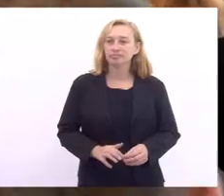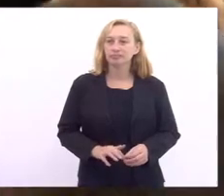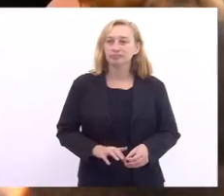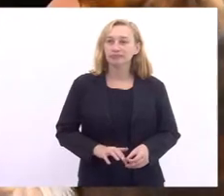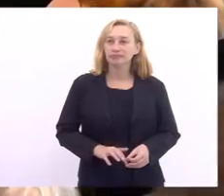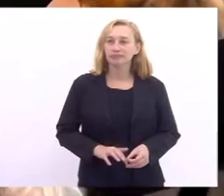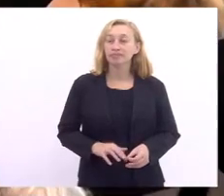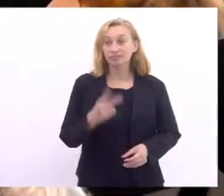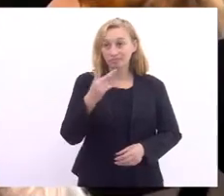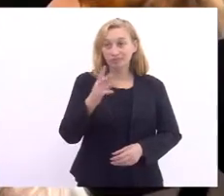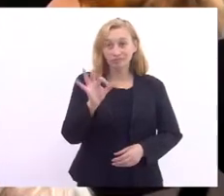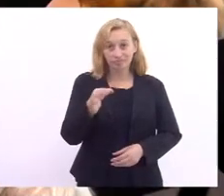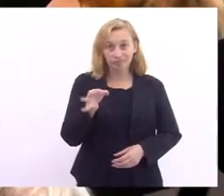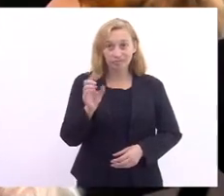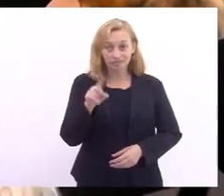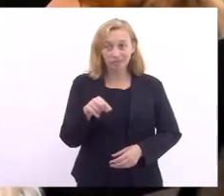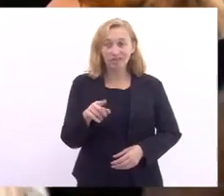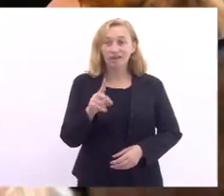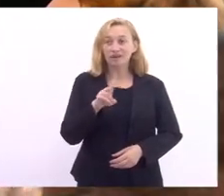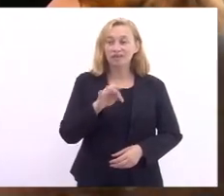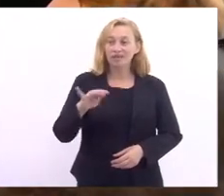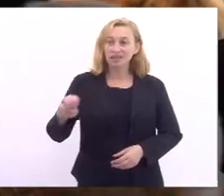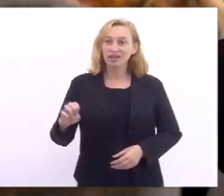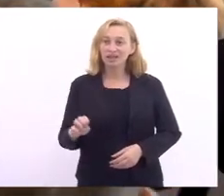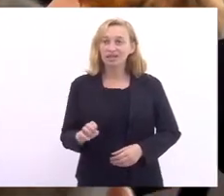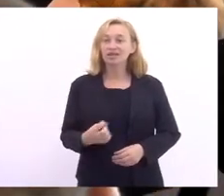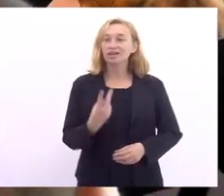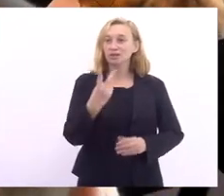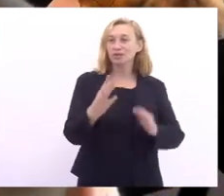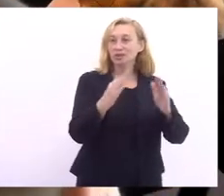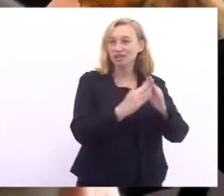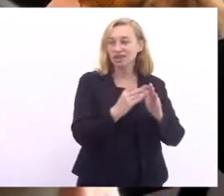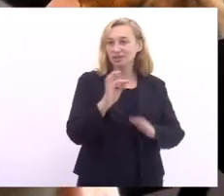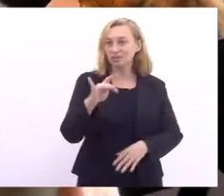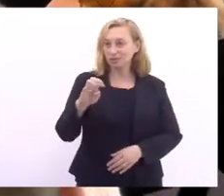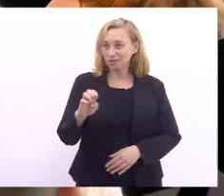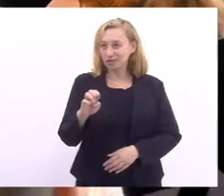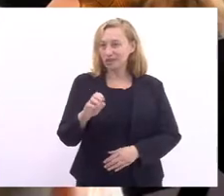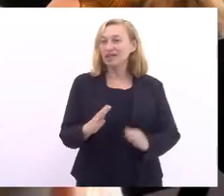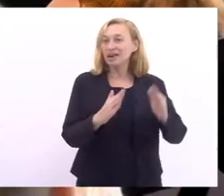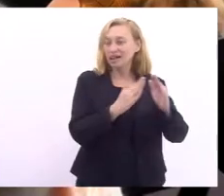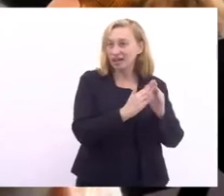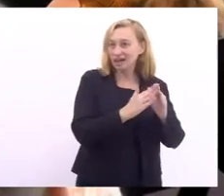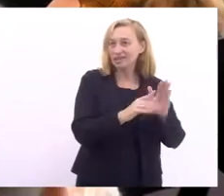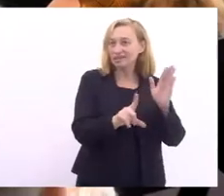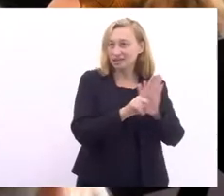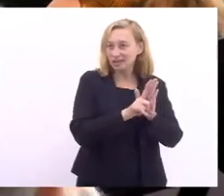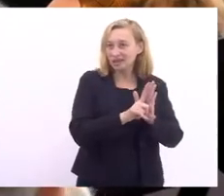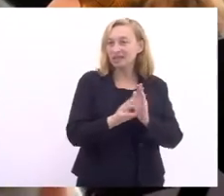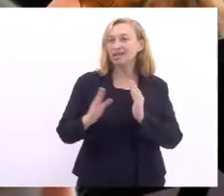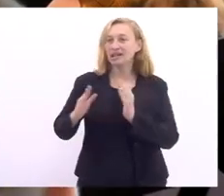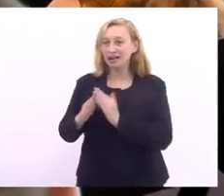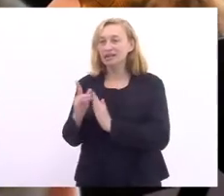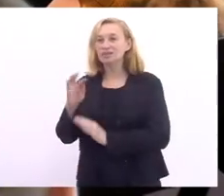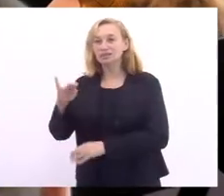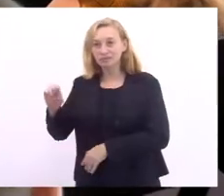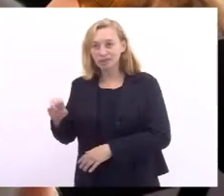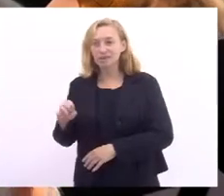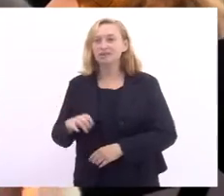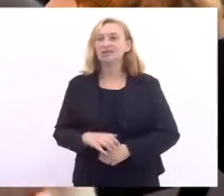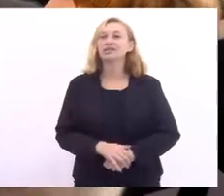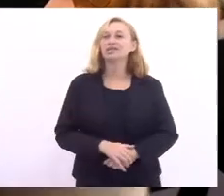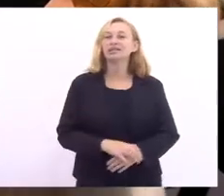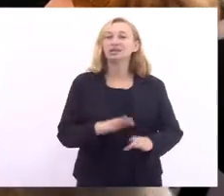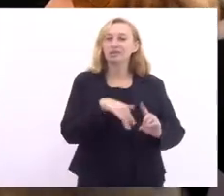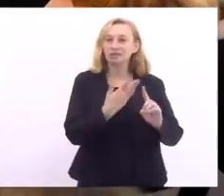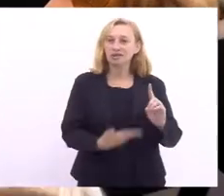o e os dois tem razão né Vicente eu encontro de duas casas Fluminense né a casa Legislativa Fluminense e a cada Fluminense que está sendo